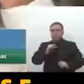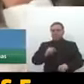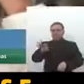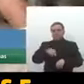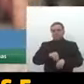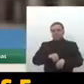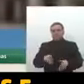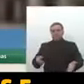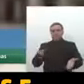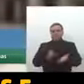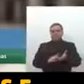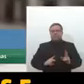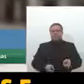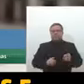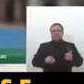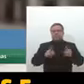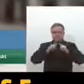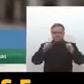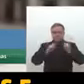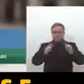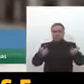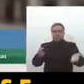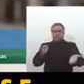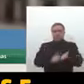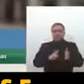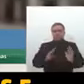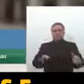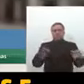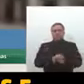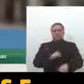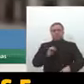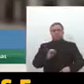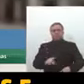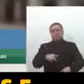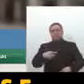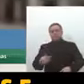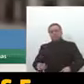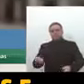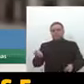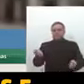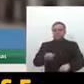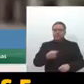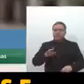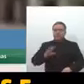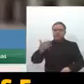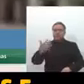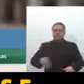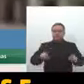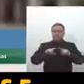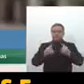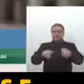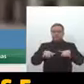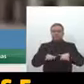confirmar todas as denúncias que foram feitas e que foram objeto, inclusive, de uma audiência pública